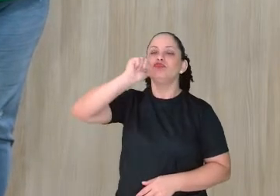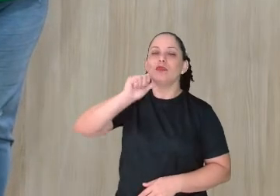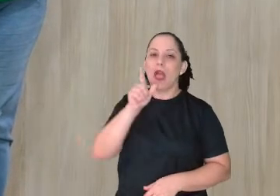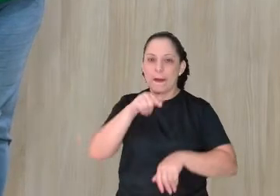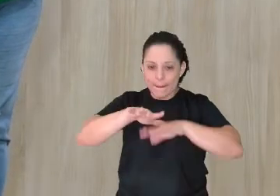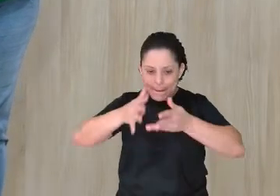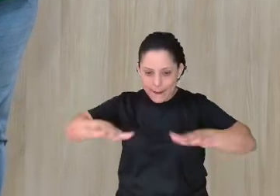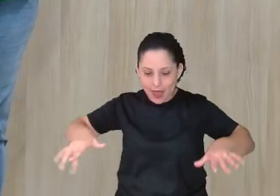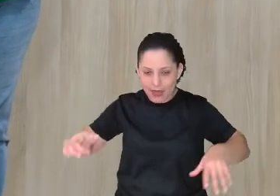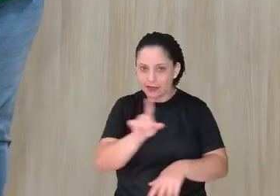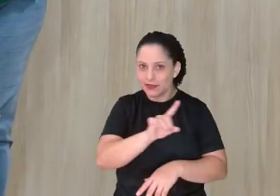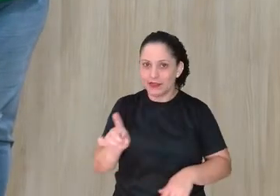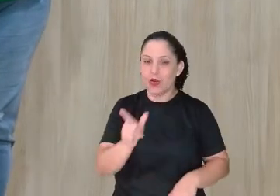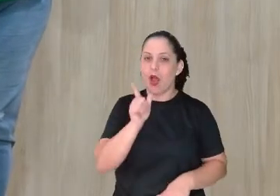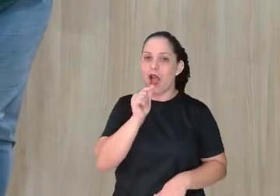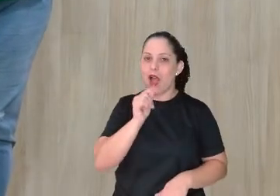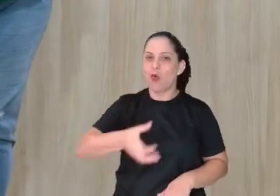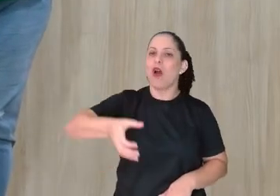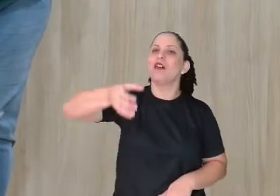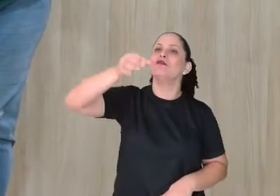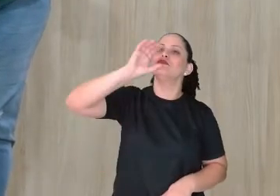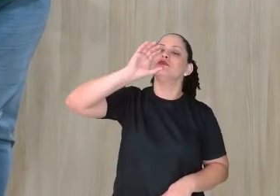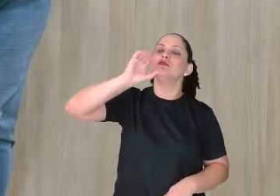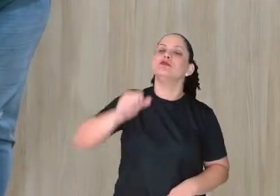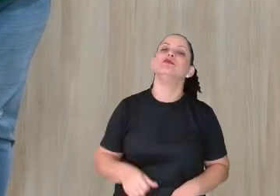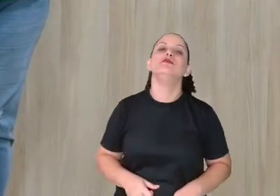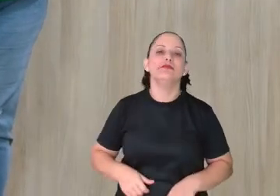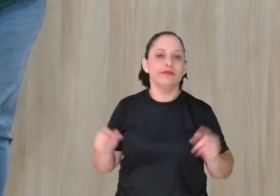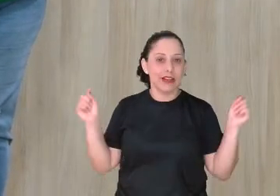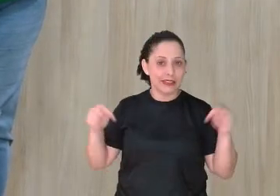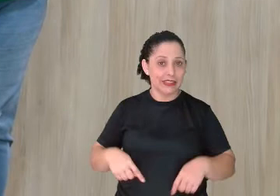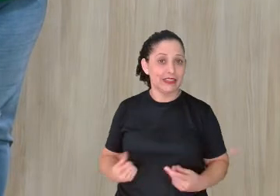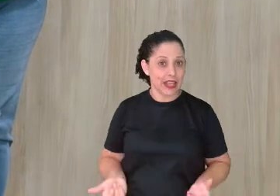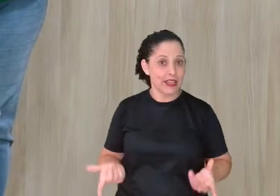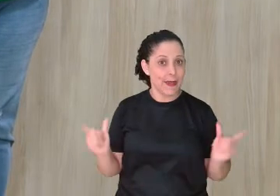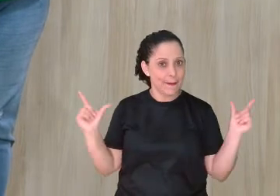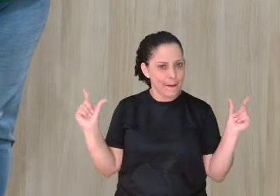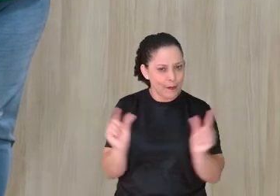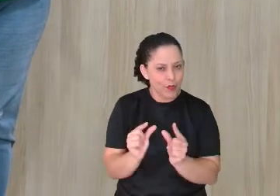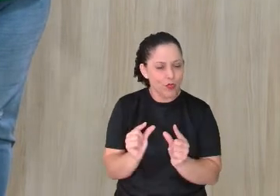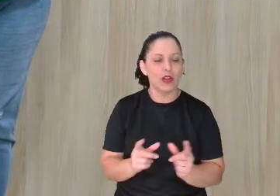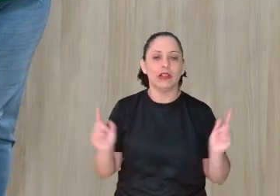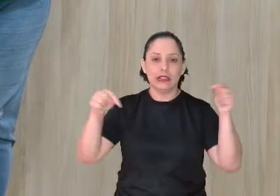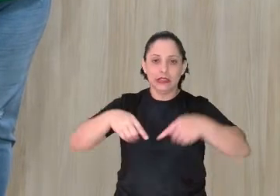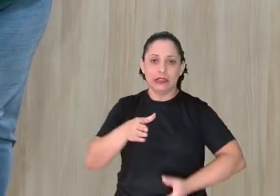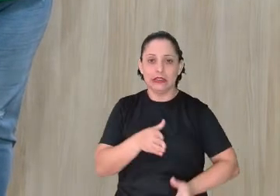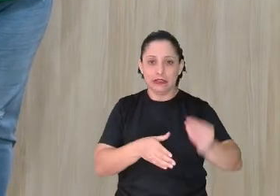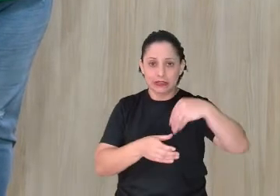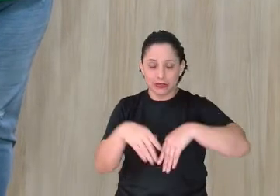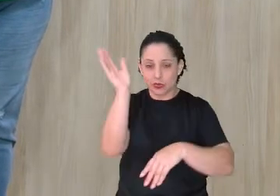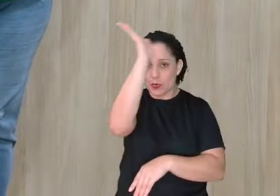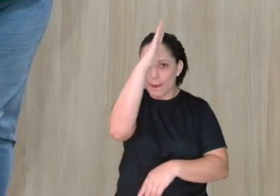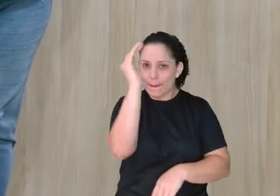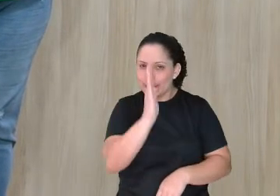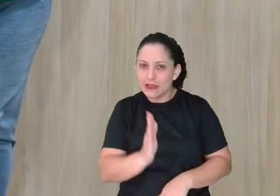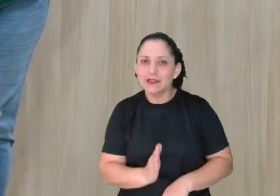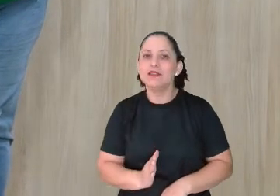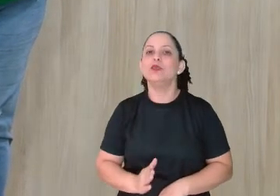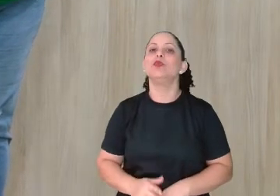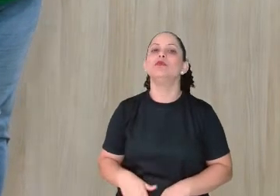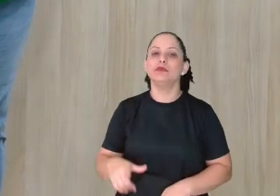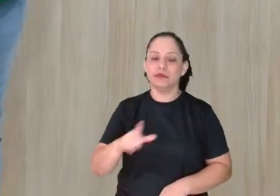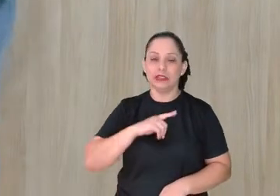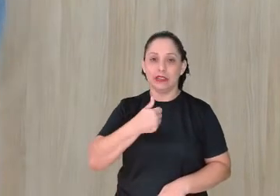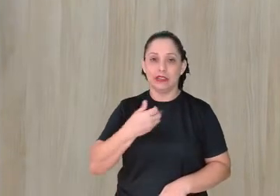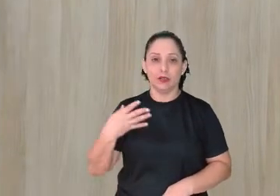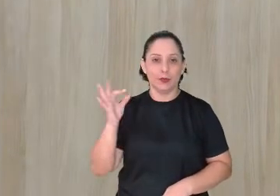viu? É, Tô falando da água doce, que é a água que a gente menos tem, né, no nosso planeta. Então, para consumo, né? água para consumo.